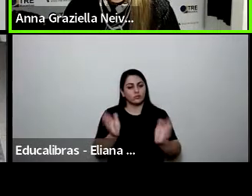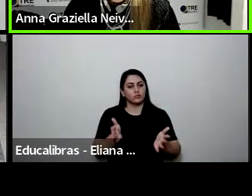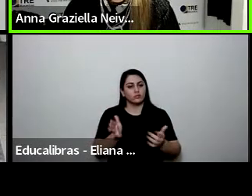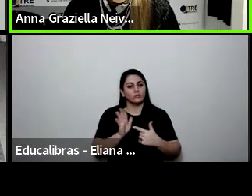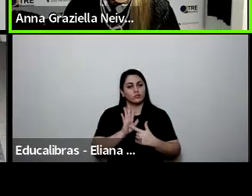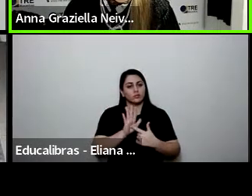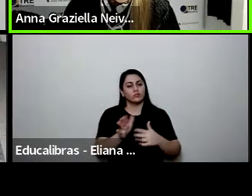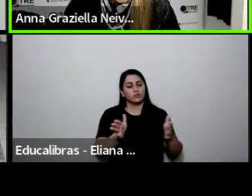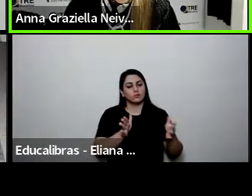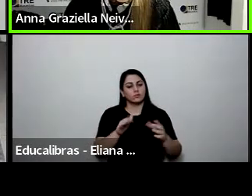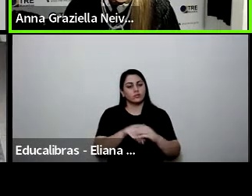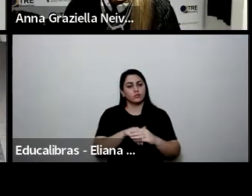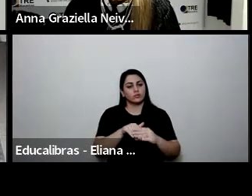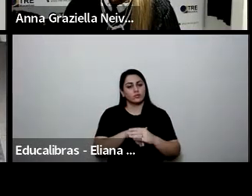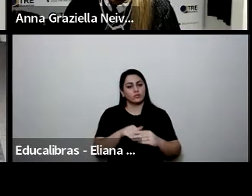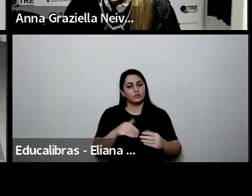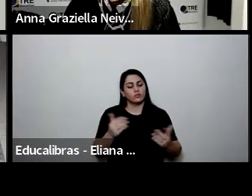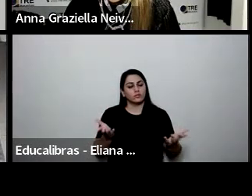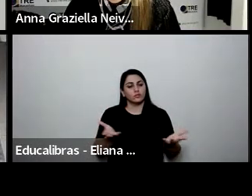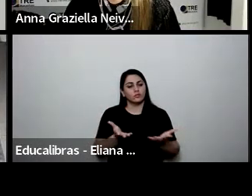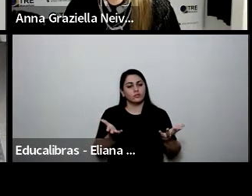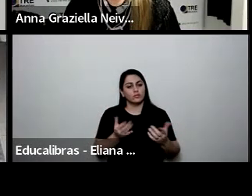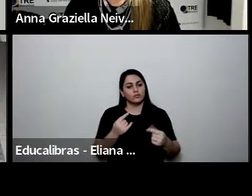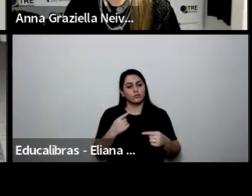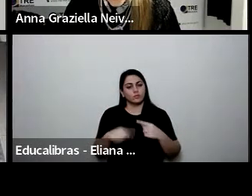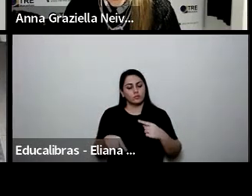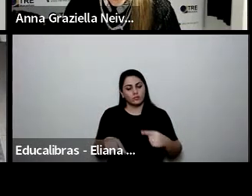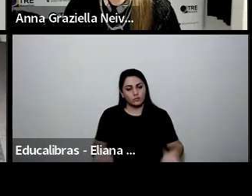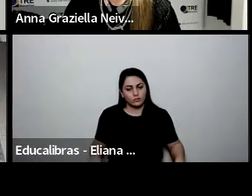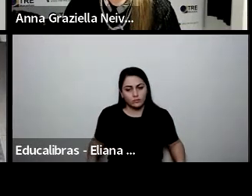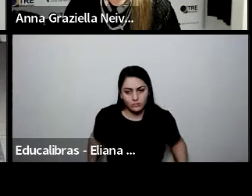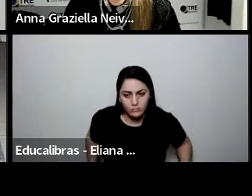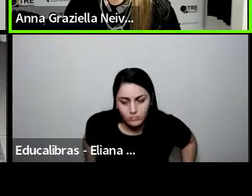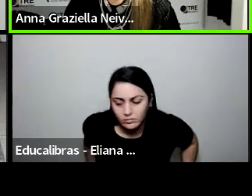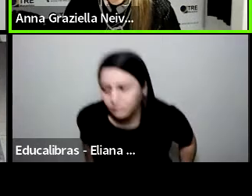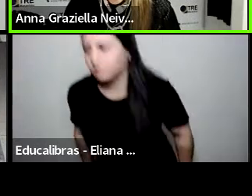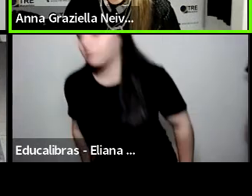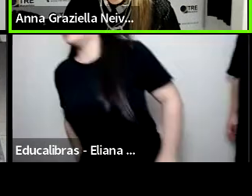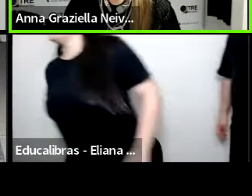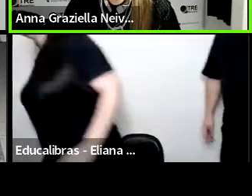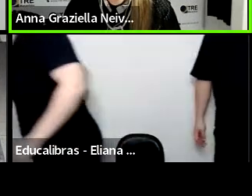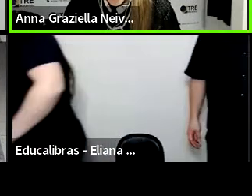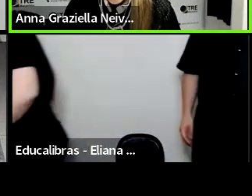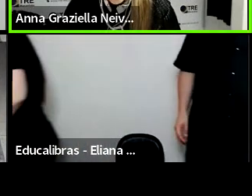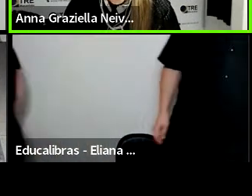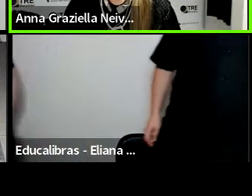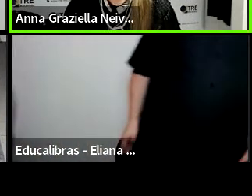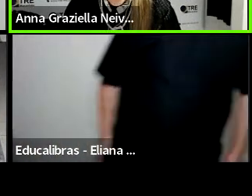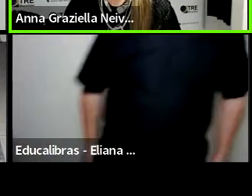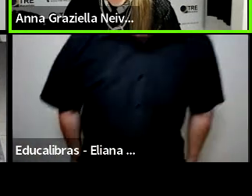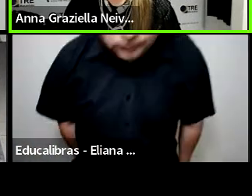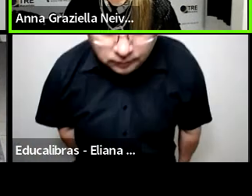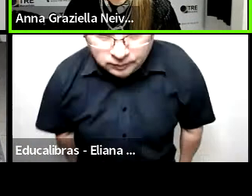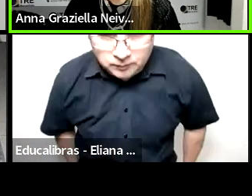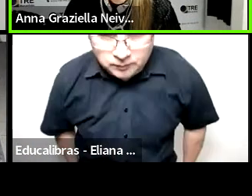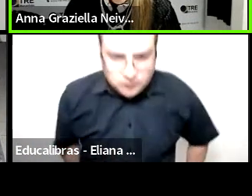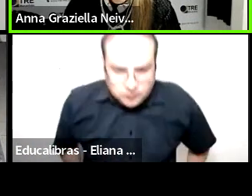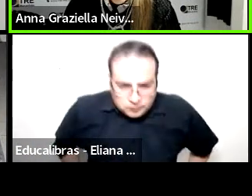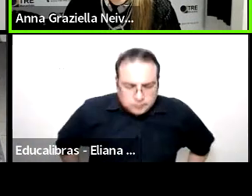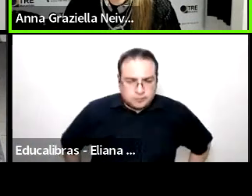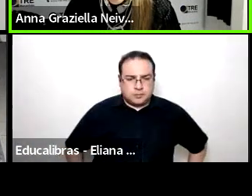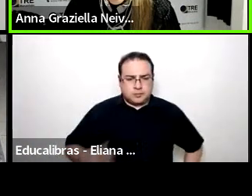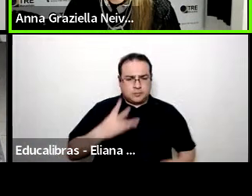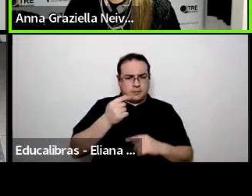Eles não sei eleitorais não são de mediar impugnados mediante recurso no entanto por trabalho feito originário cumprimento de